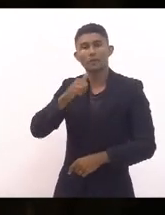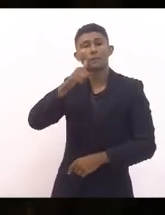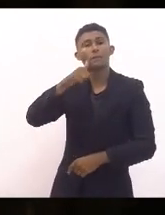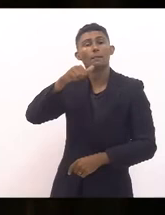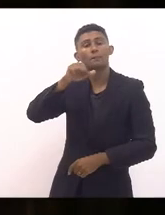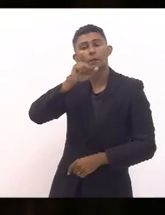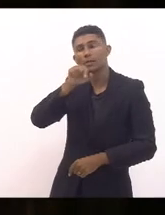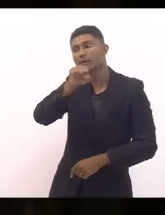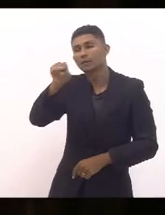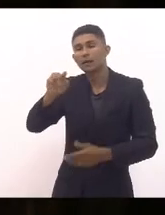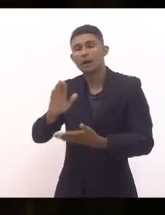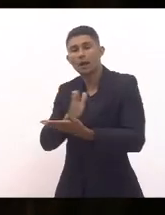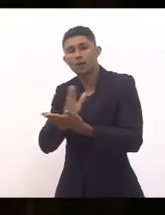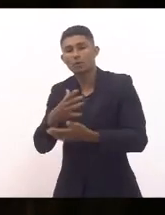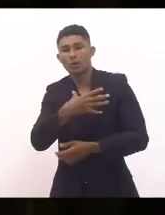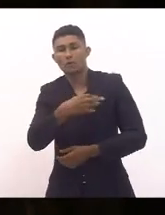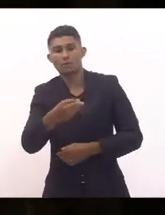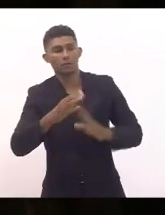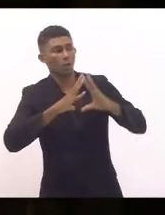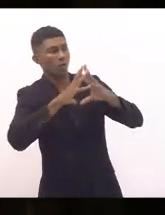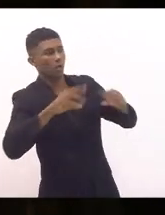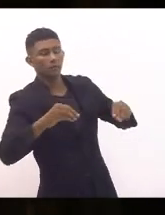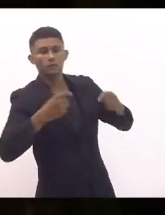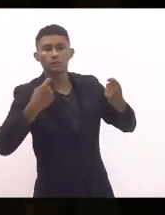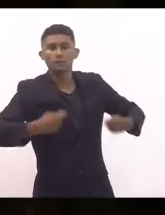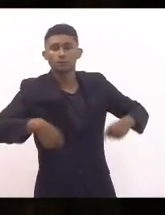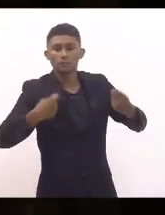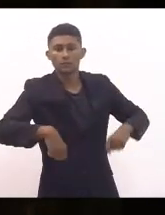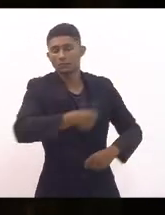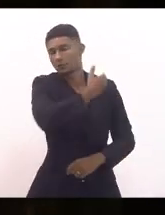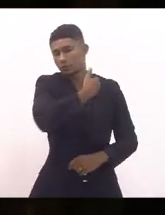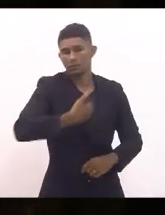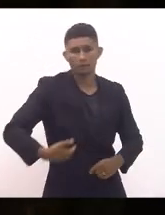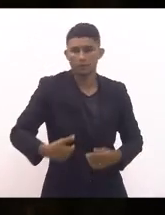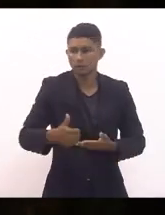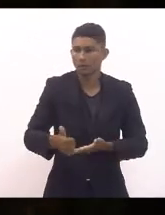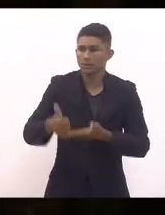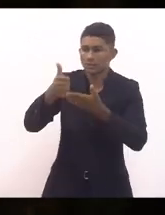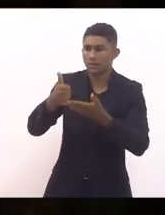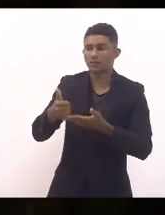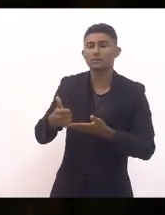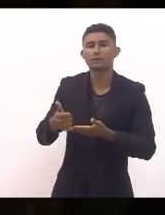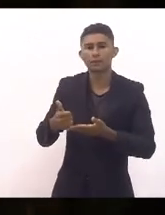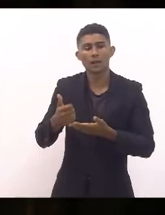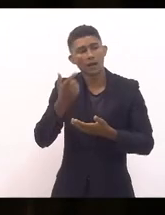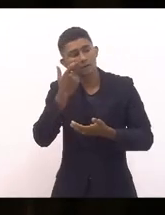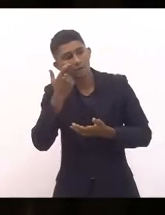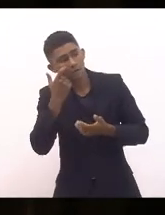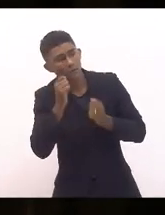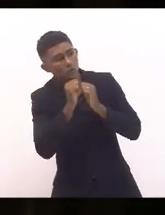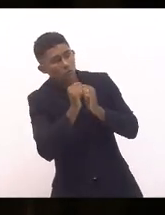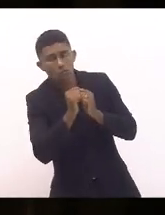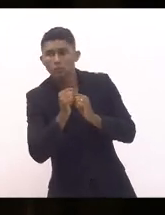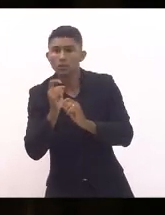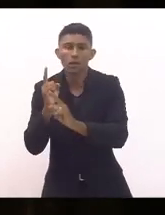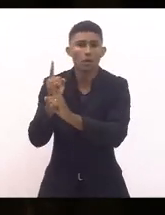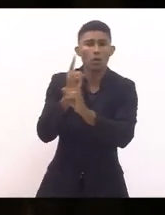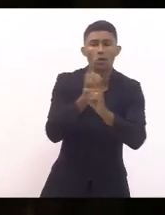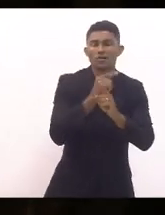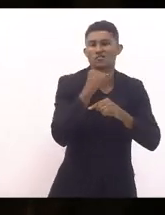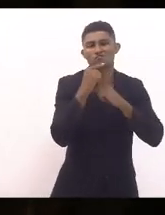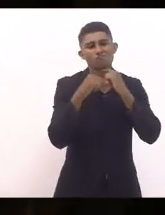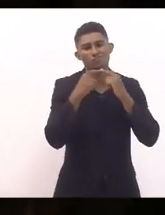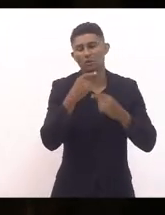filho desaparece, ela precisa de uma assistência do poder público para encontrá-los e pouco tem. Estamos falando de